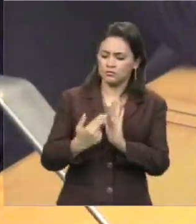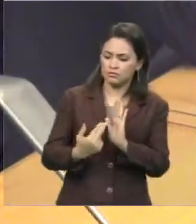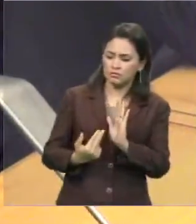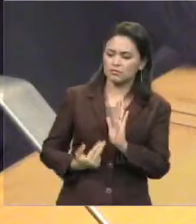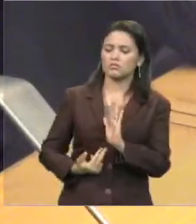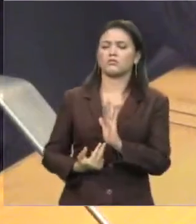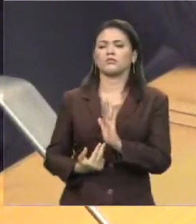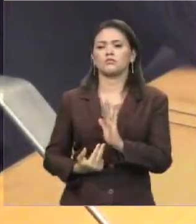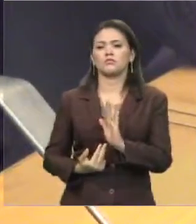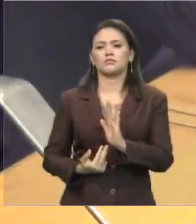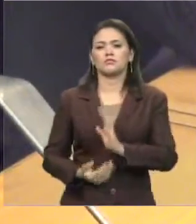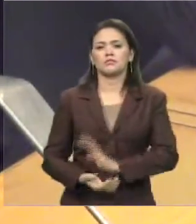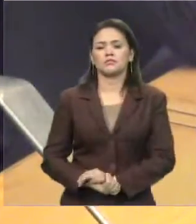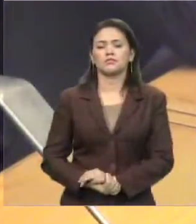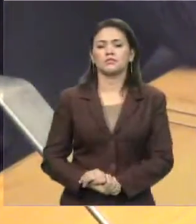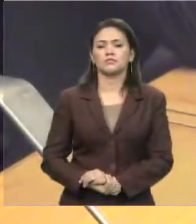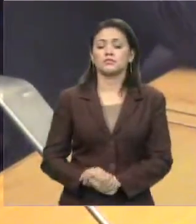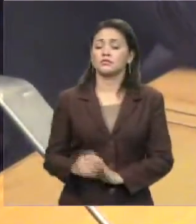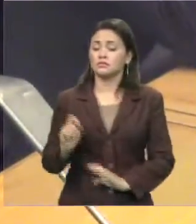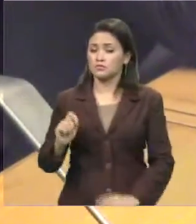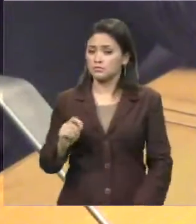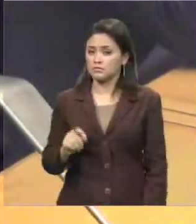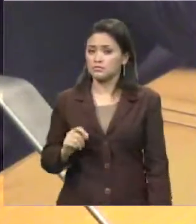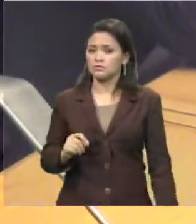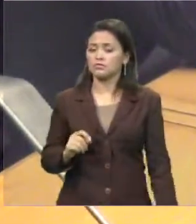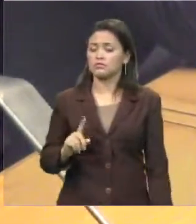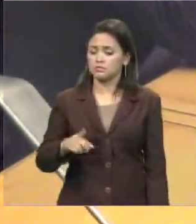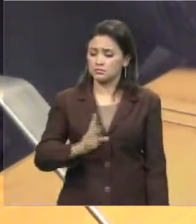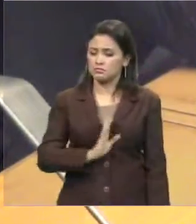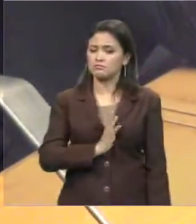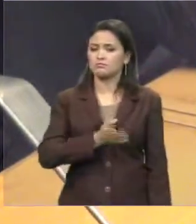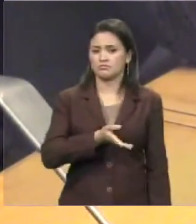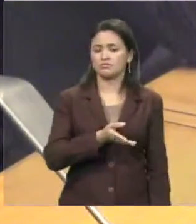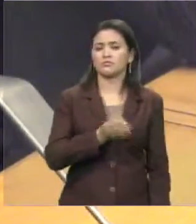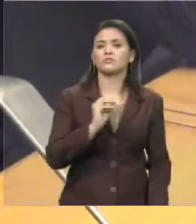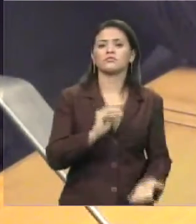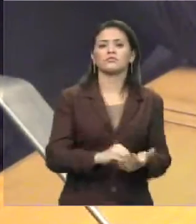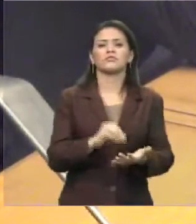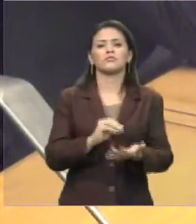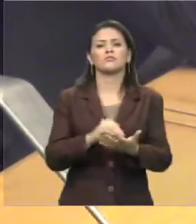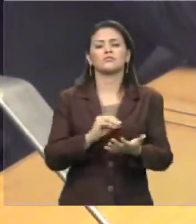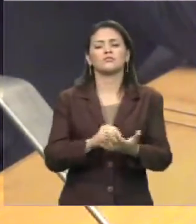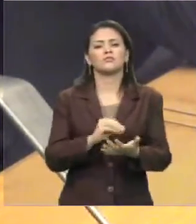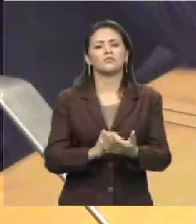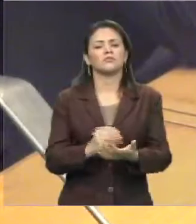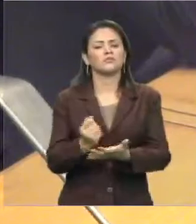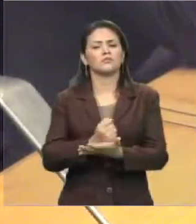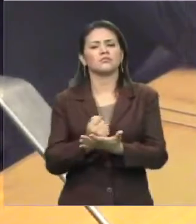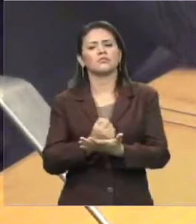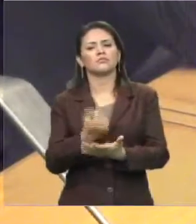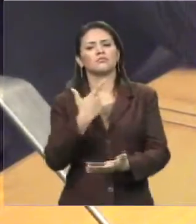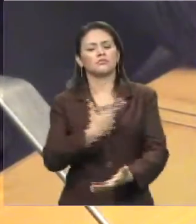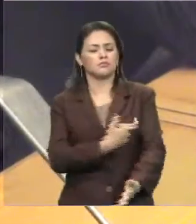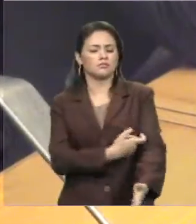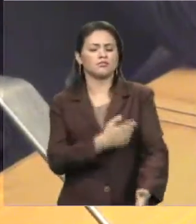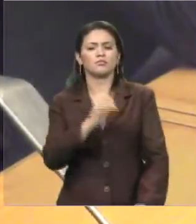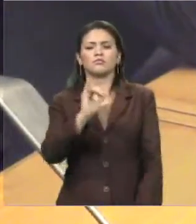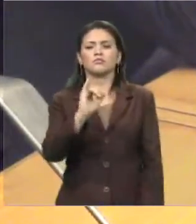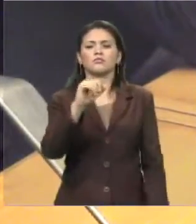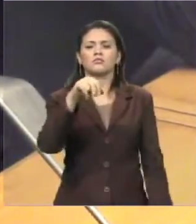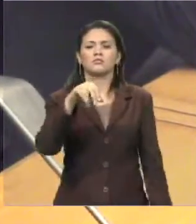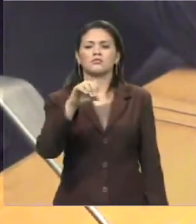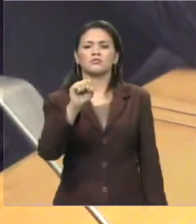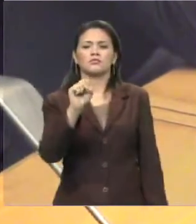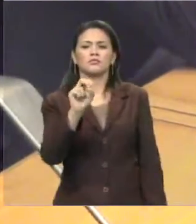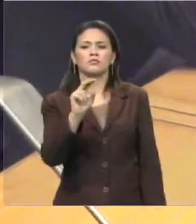de extrema gravidade, não só pela falta de insulina, que é uma das causas de